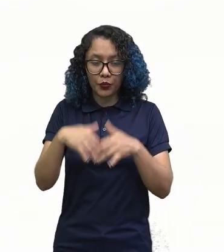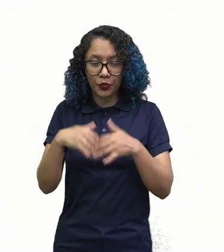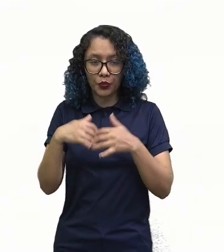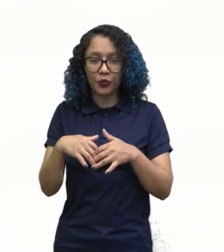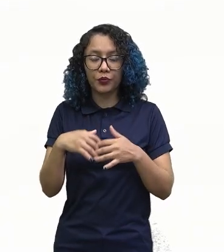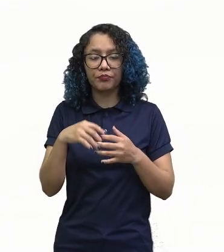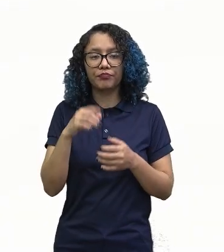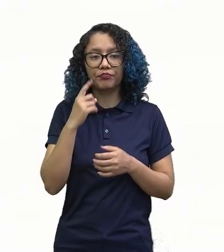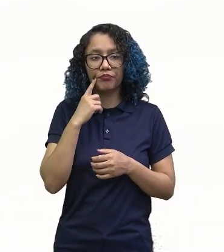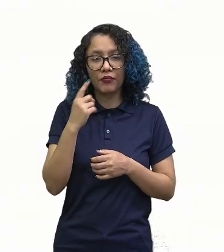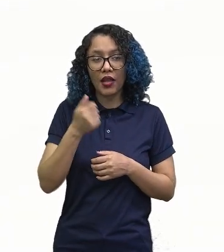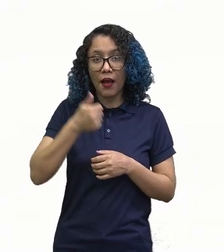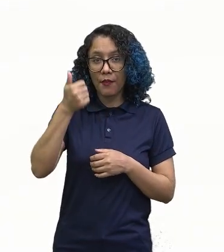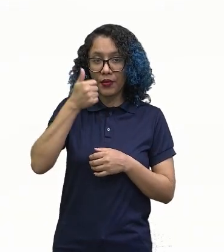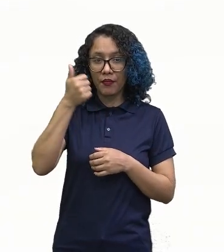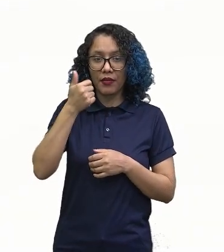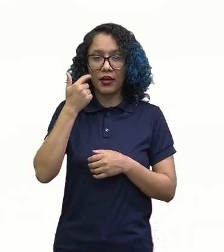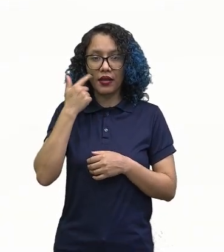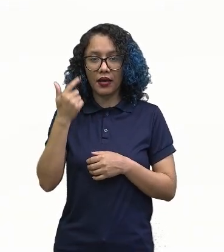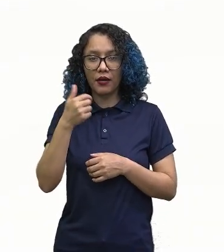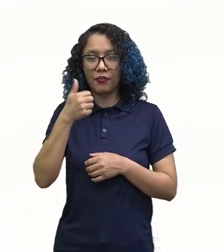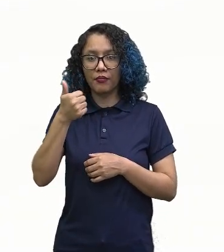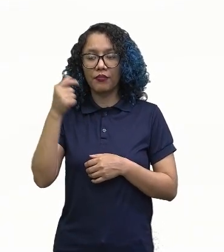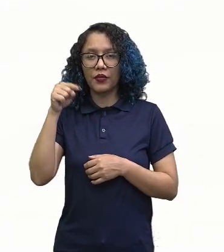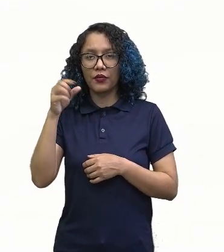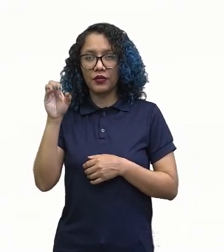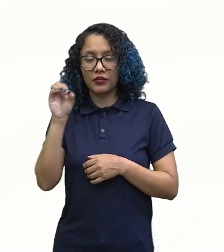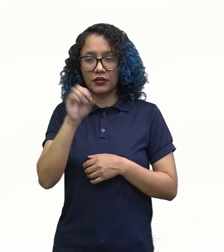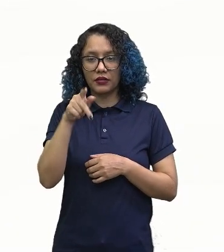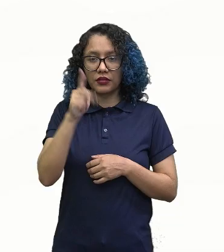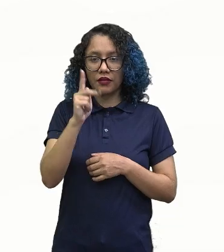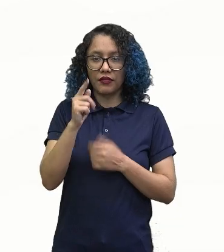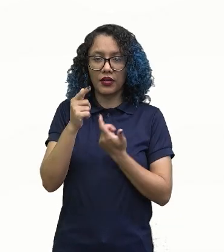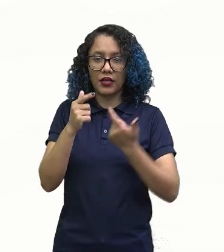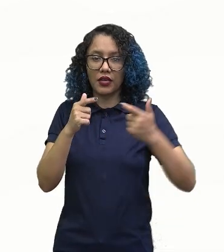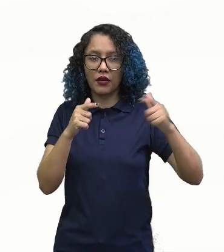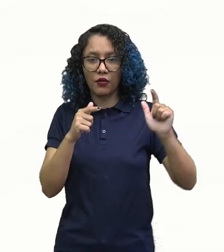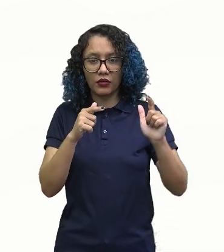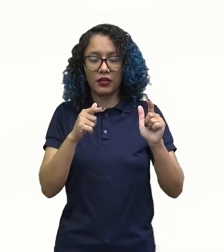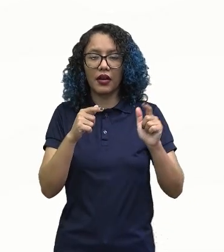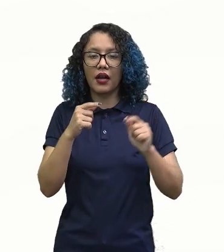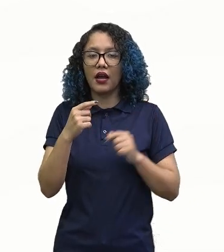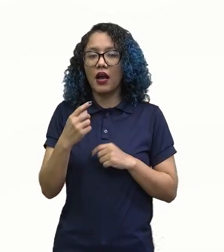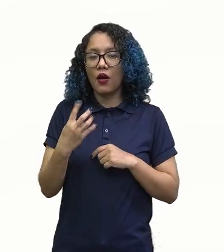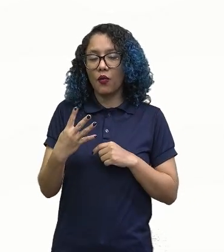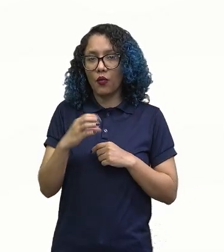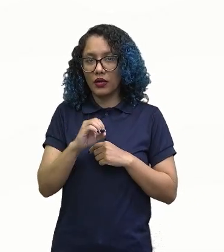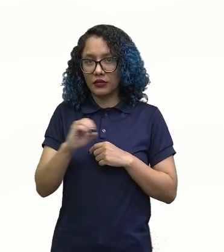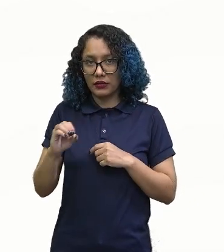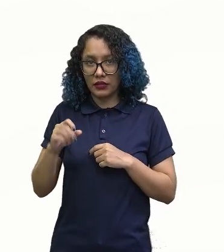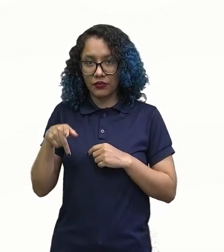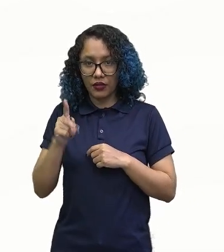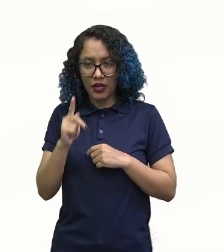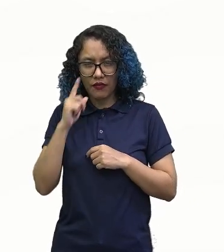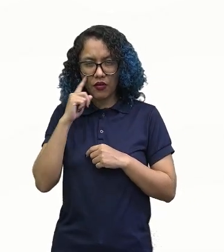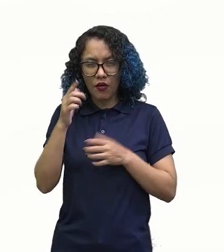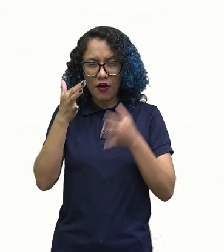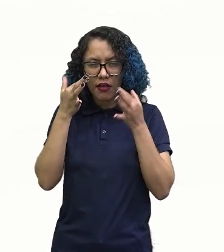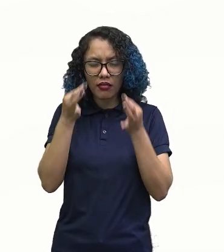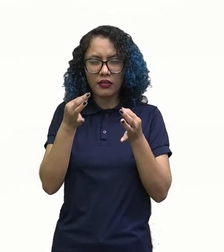1200 Kelvin, né, a primeira máquina, e a outra fonte, a fonte fria, a 400 Kelvin. Observe que essas